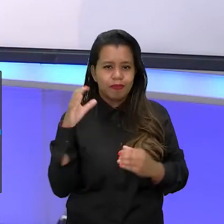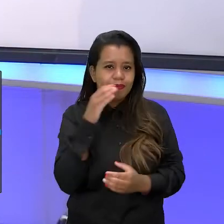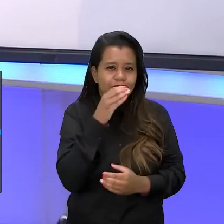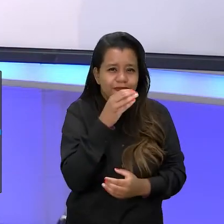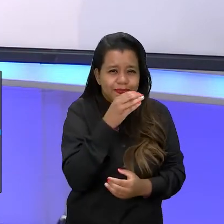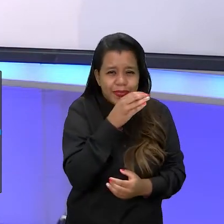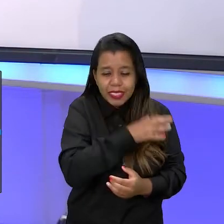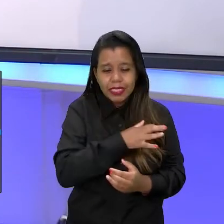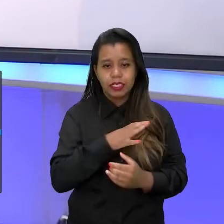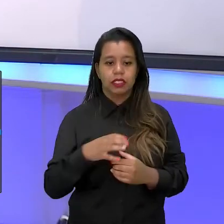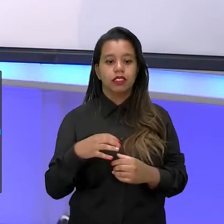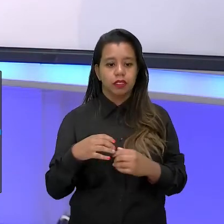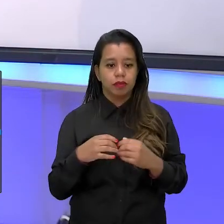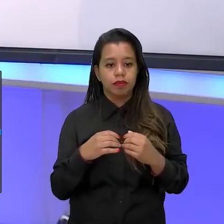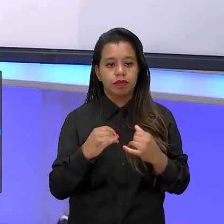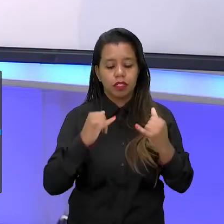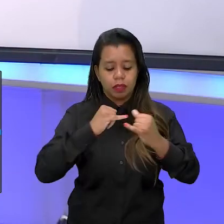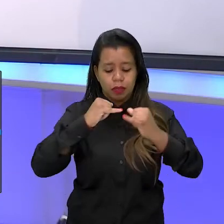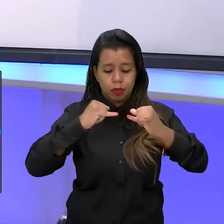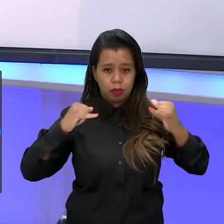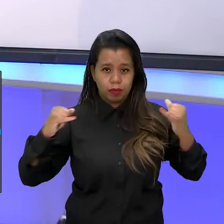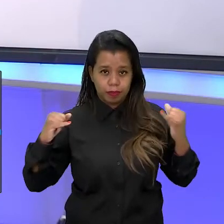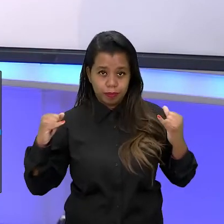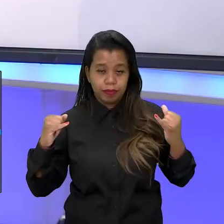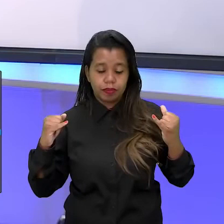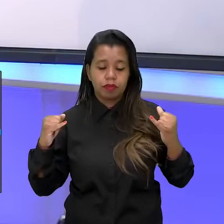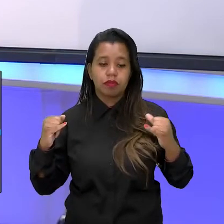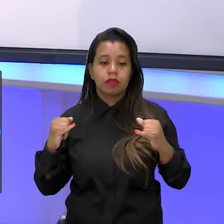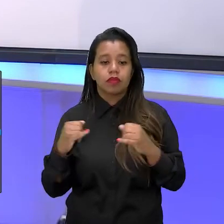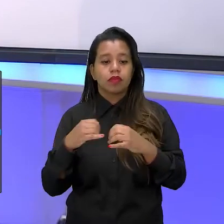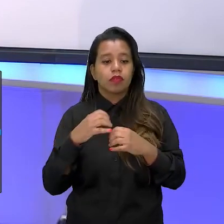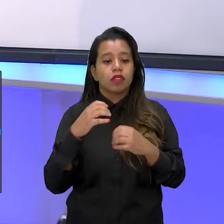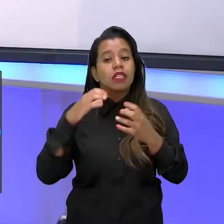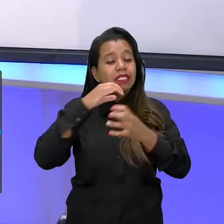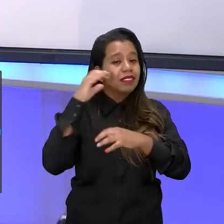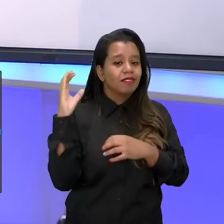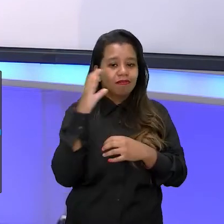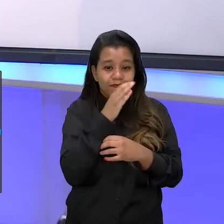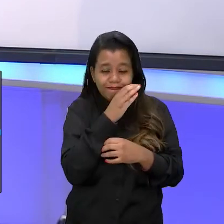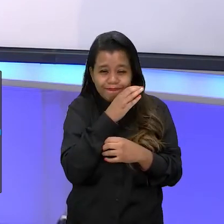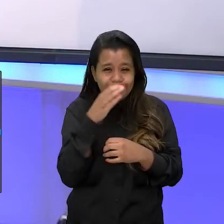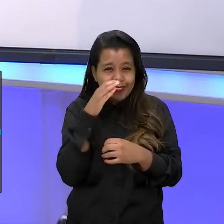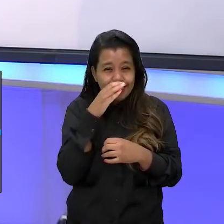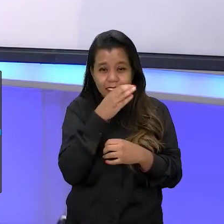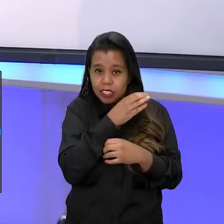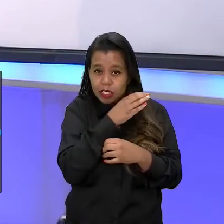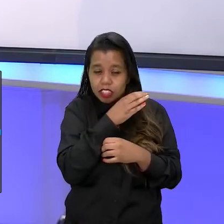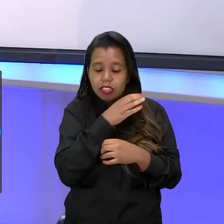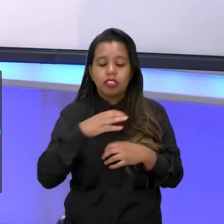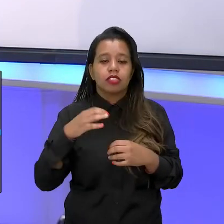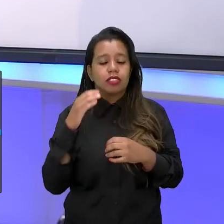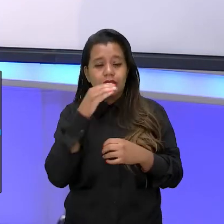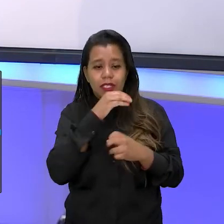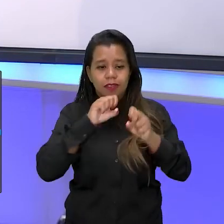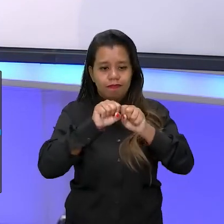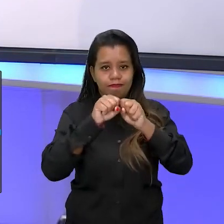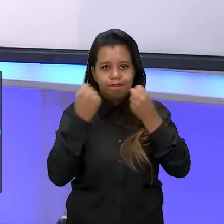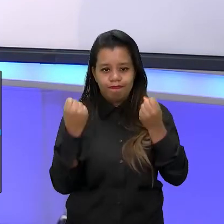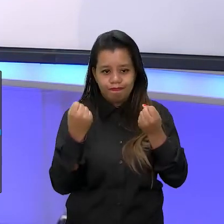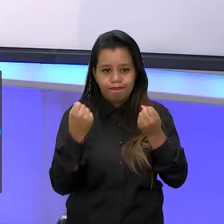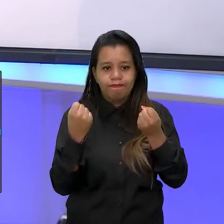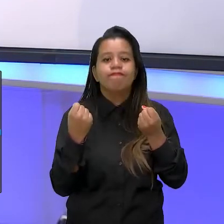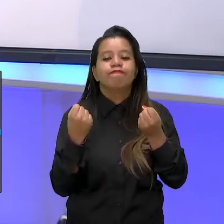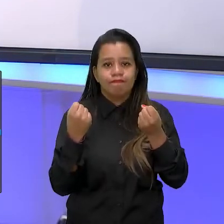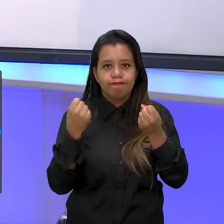calor, né? E se ele esquenta, esse é o efeito Joule, e se ele esquentar muito, muito, muito, ele acaba